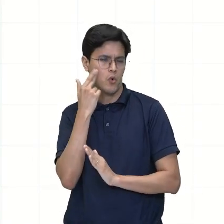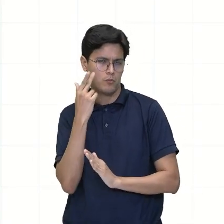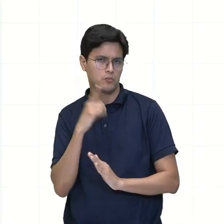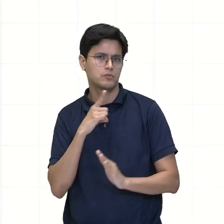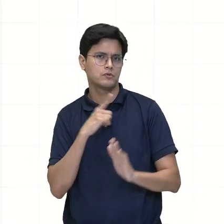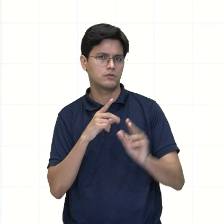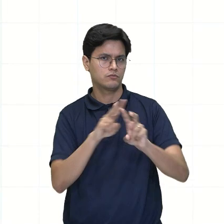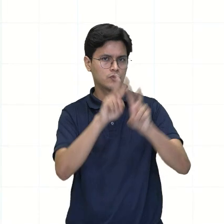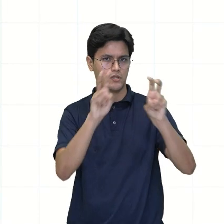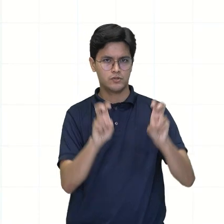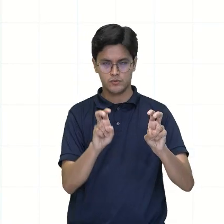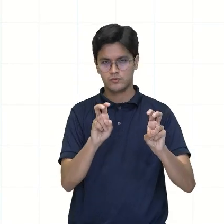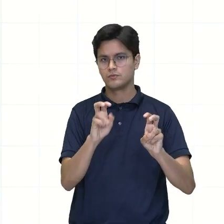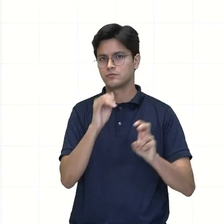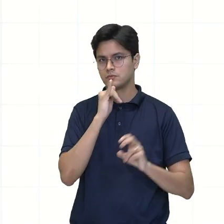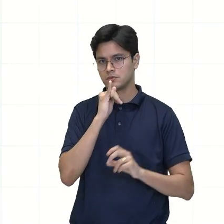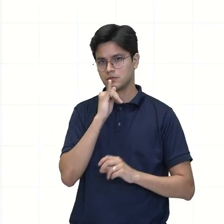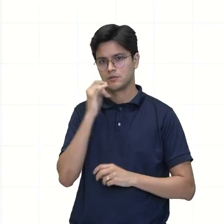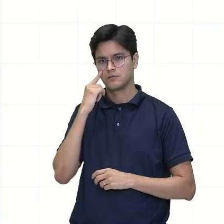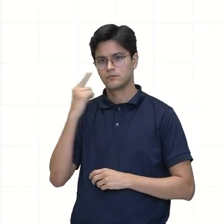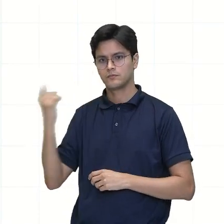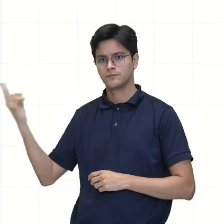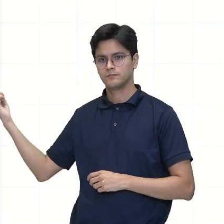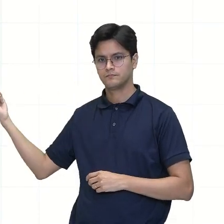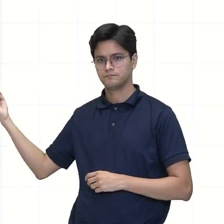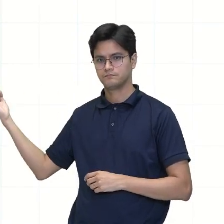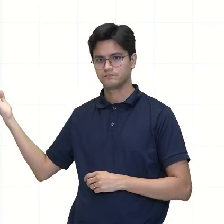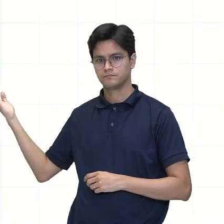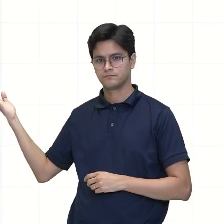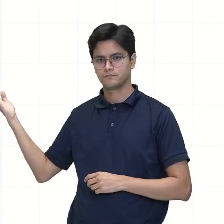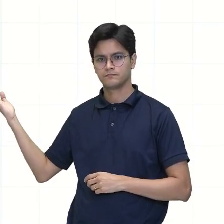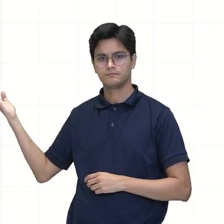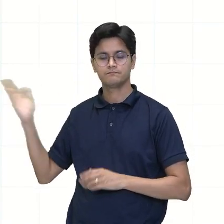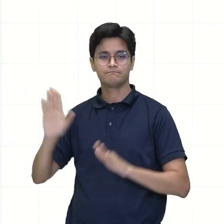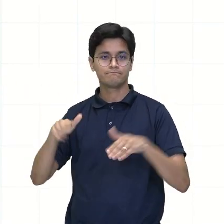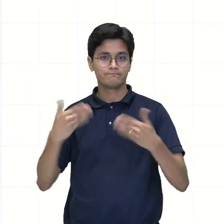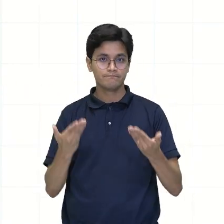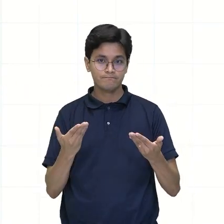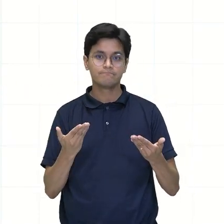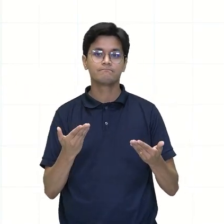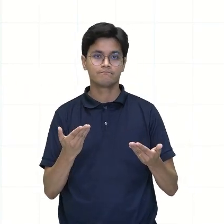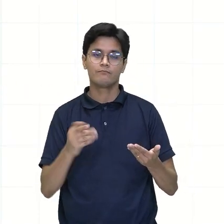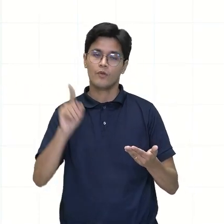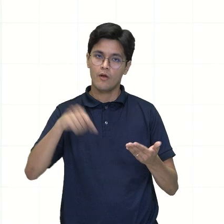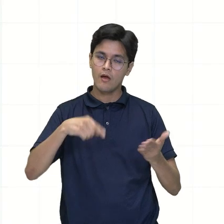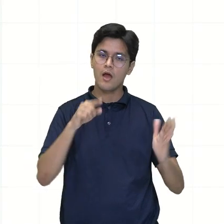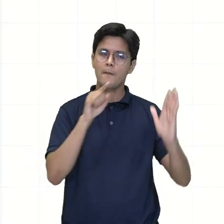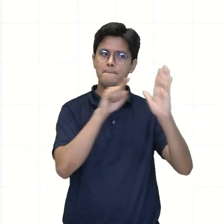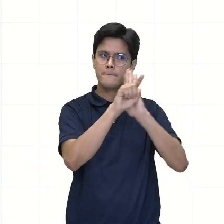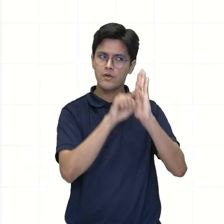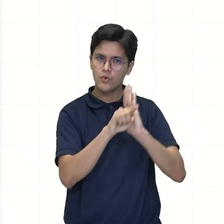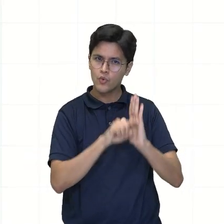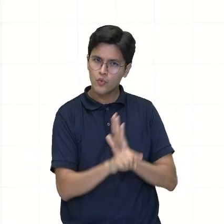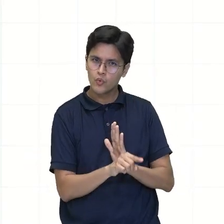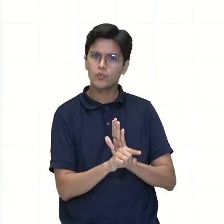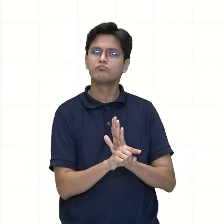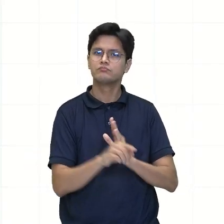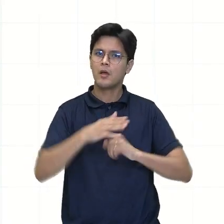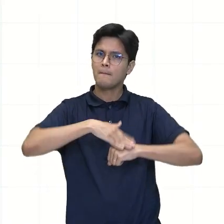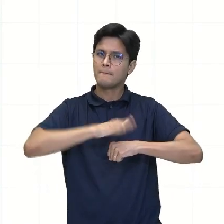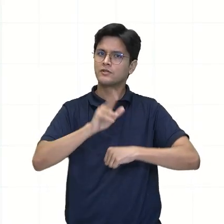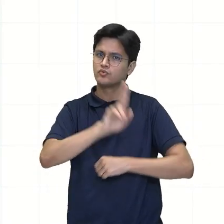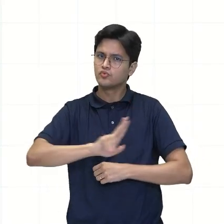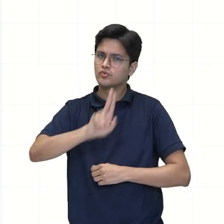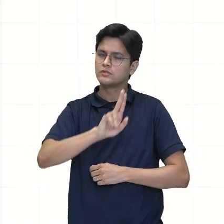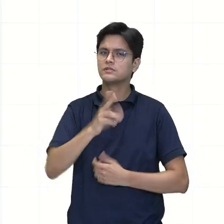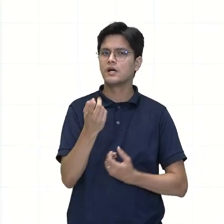are you doing? What's he doing? What's she doing? São perguntas muito utilizadas com esse tempo